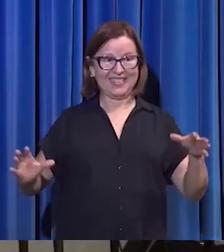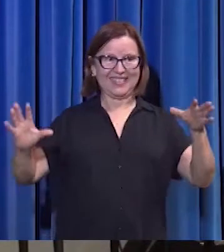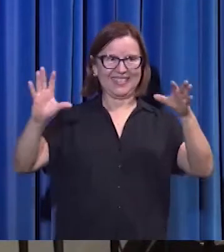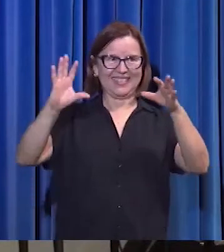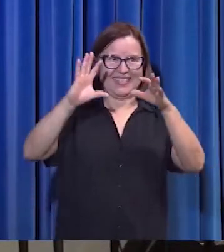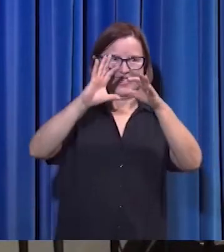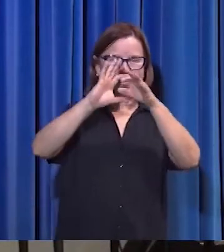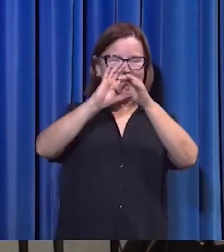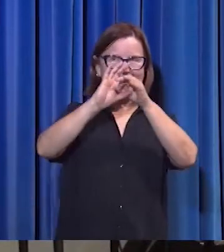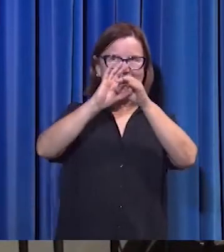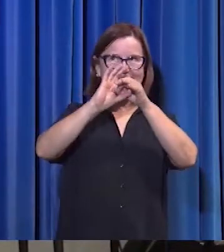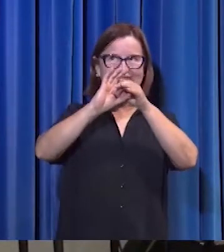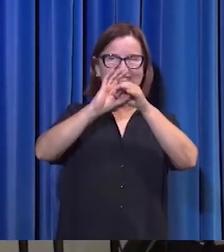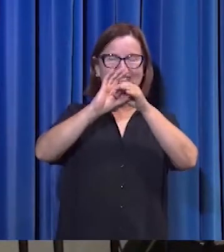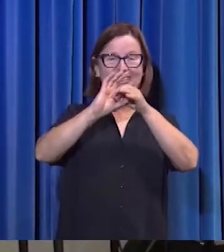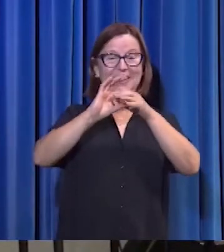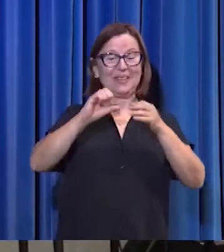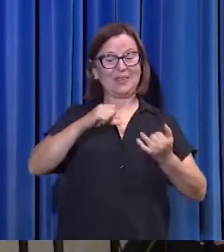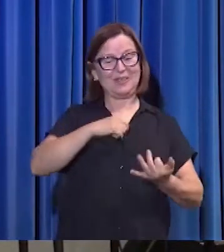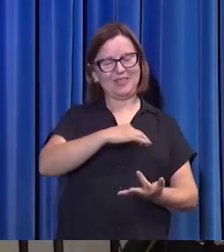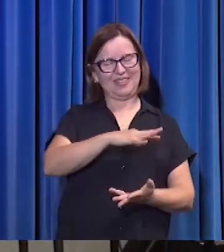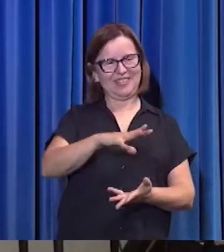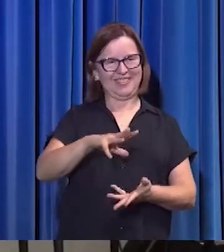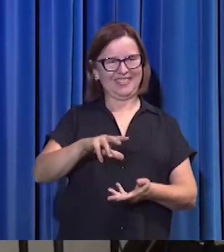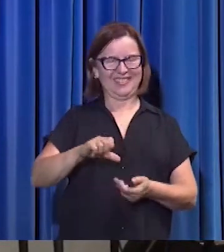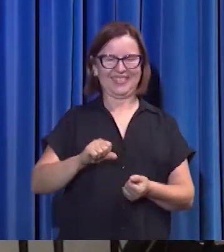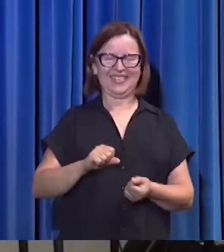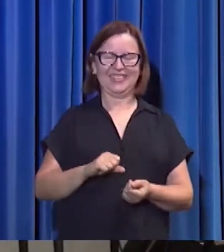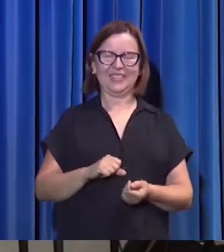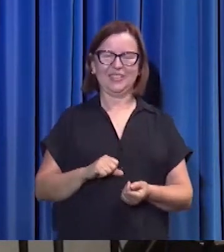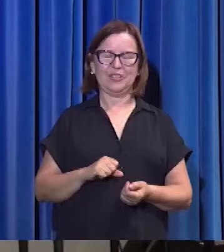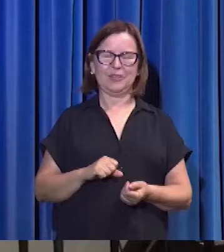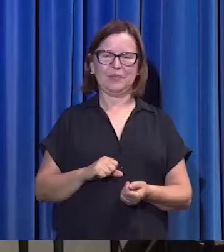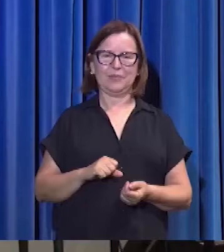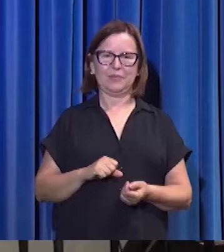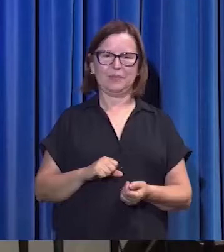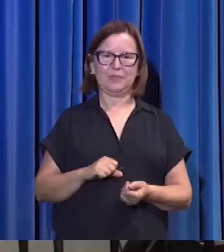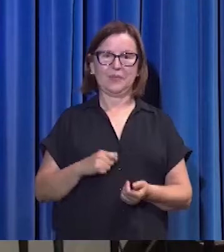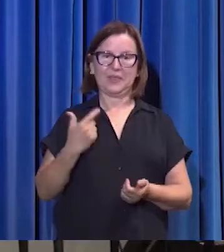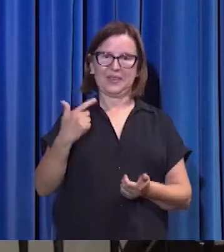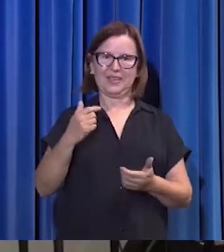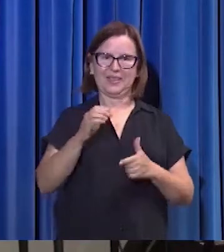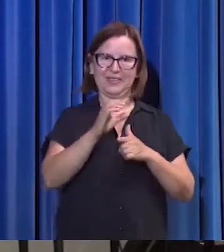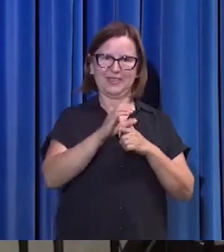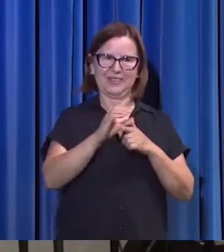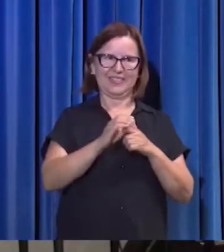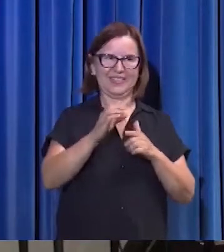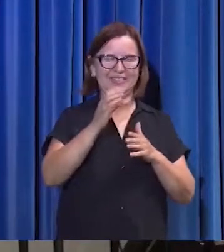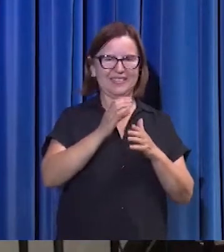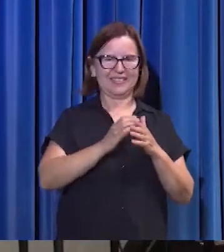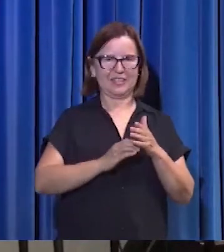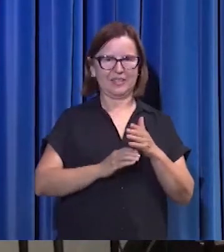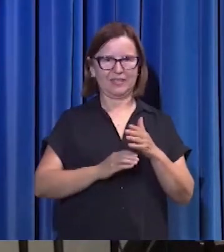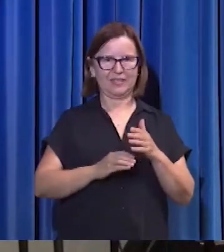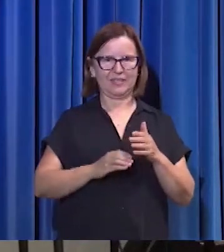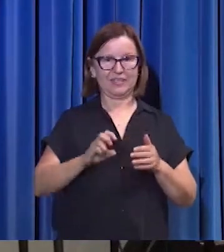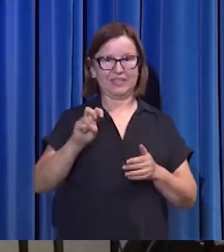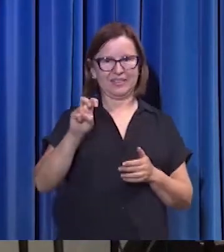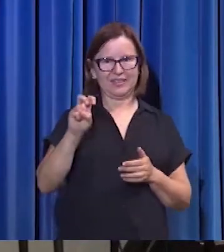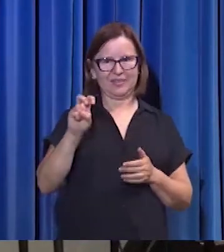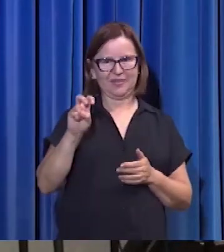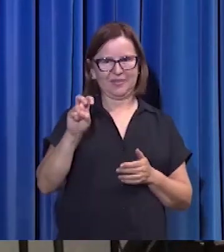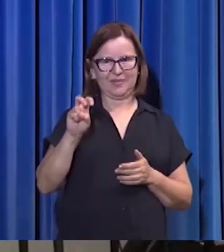reconciliando consigo o mundo. 2 Coríntios capítulo